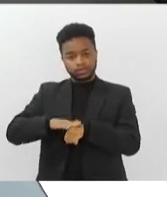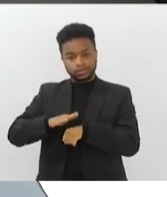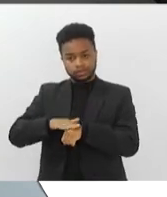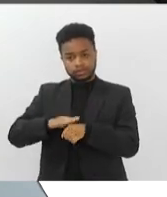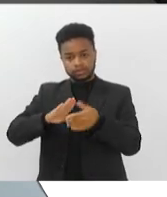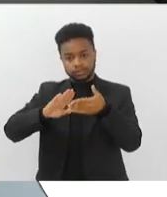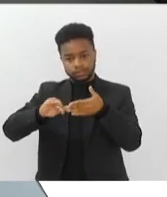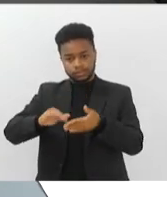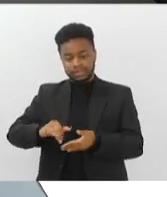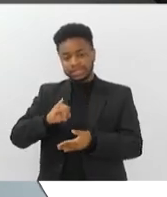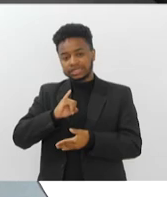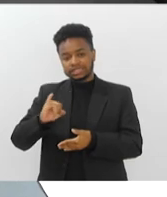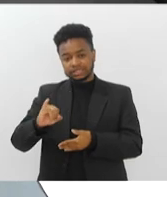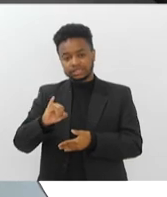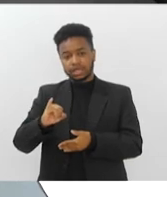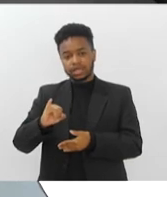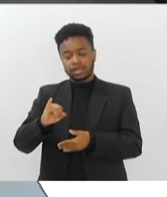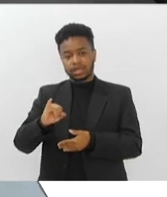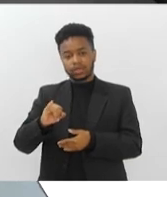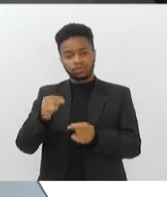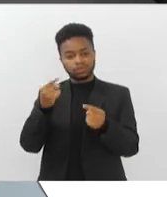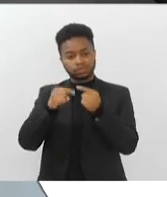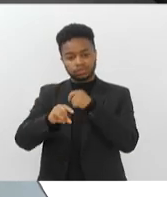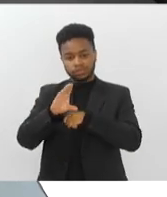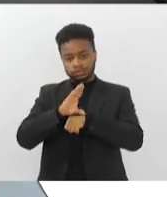tem vício de inconstitucionalidade